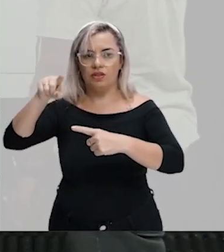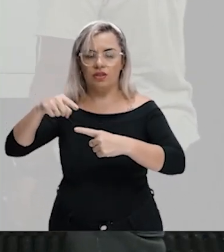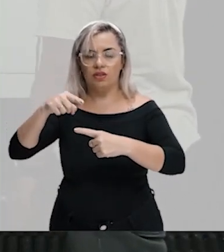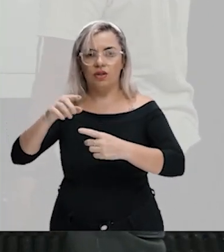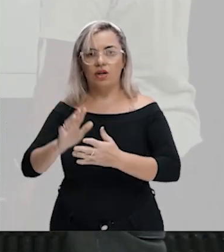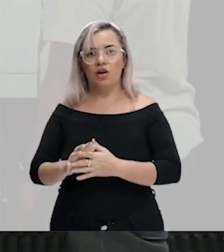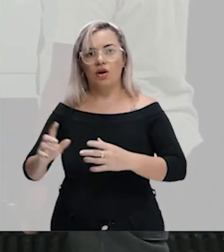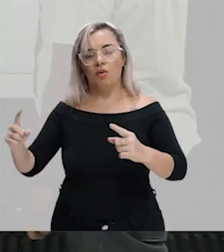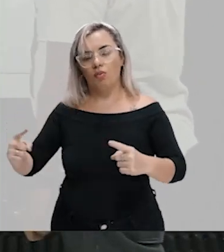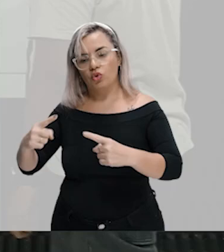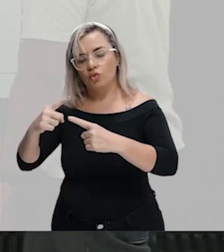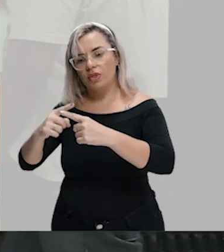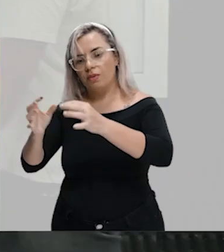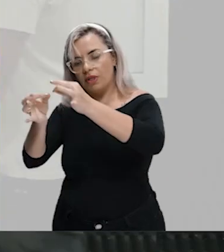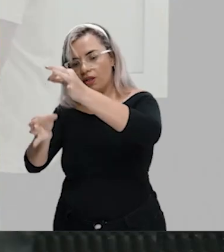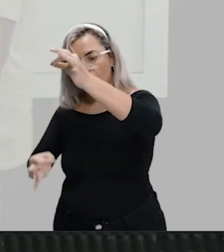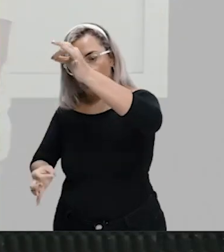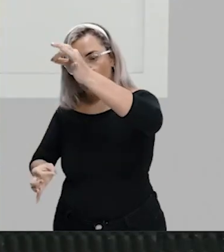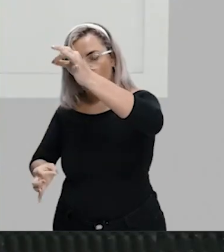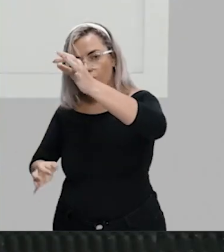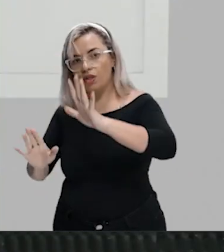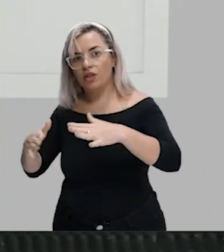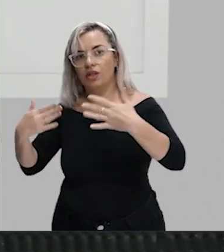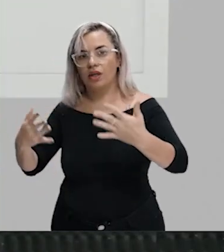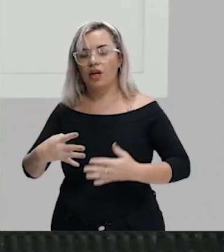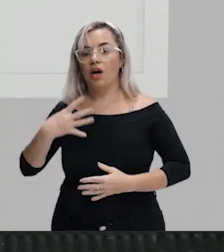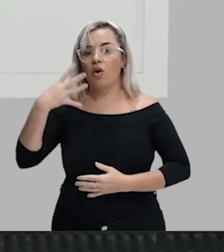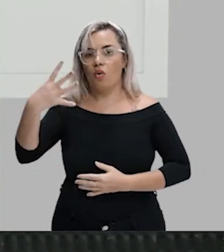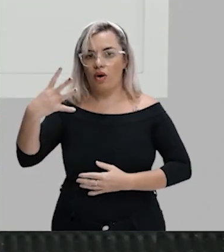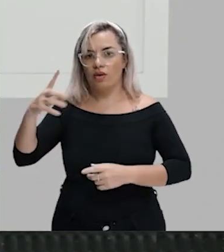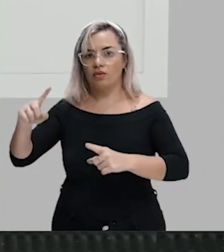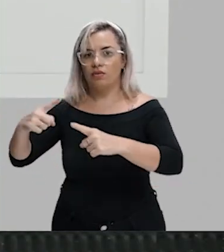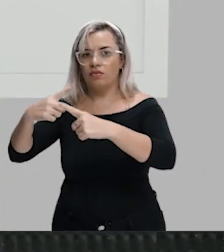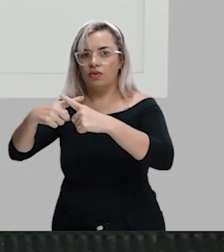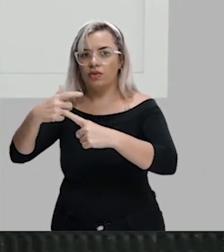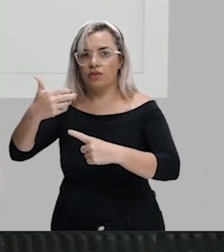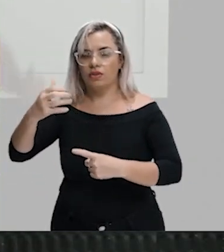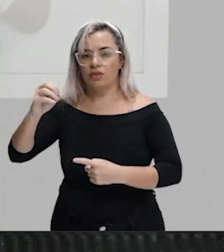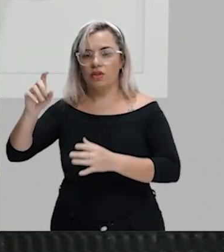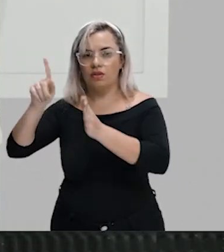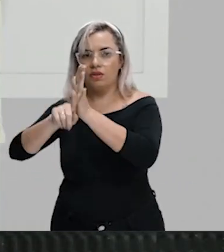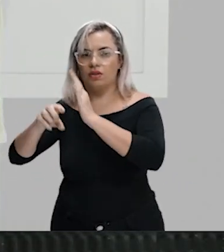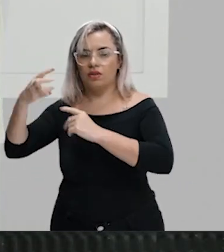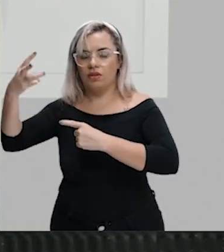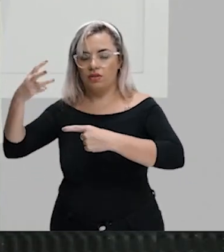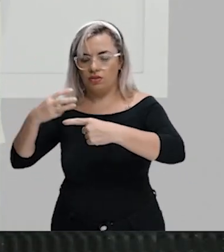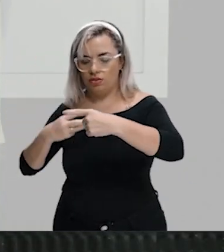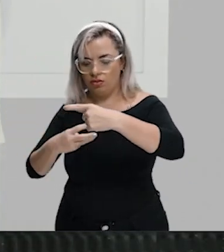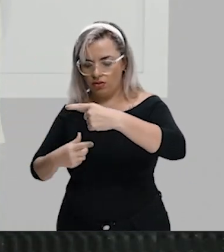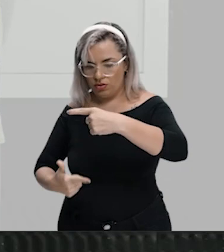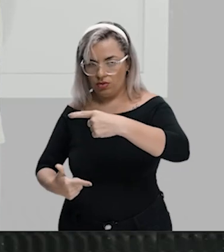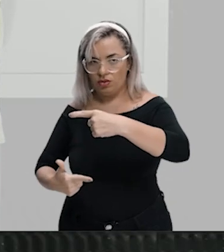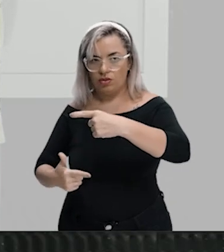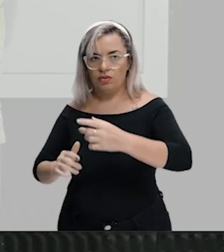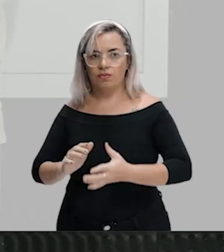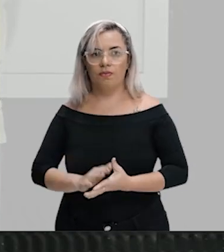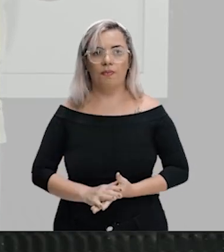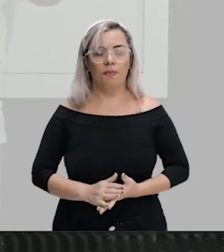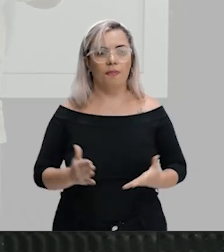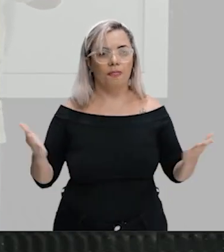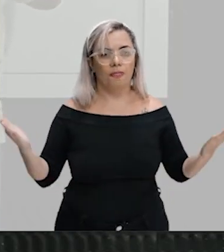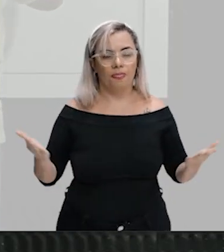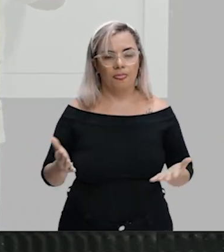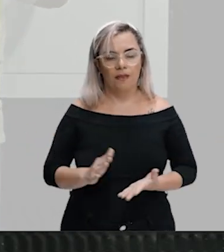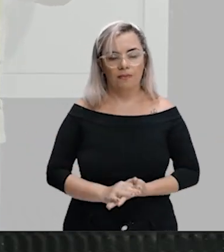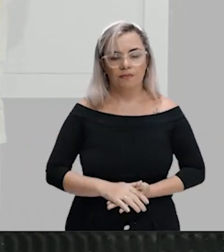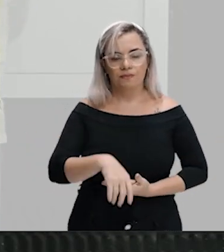menos 3, isso sobre 2. Certo? Então vai ficar que a área vai ser igual. Ó.